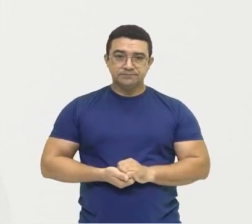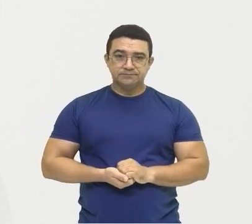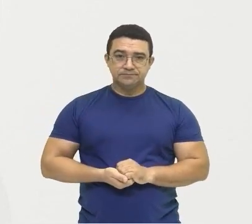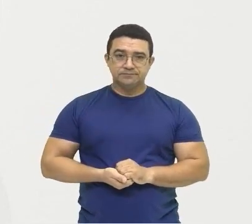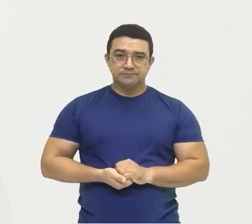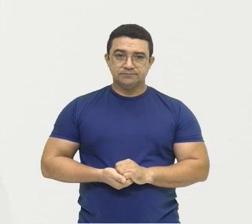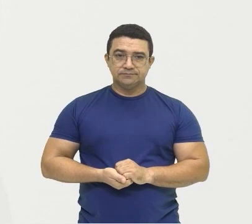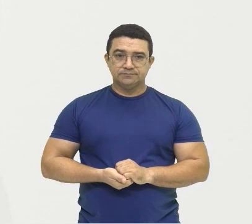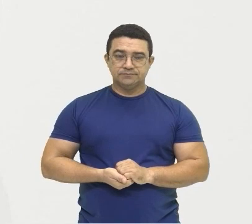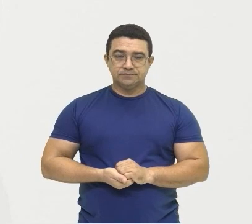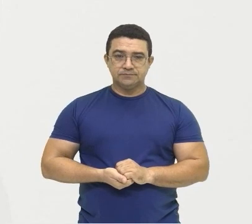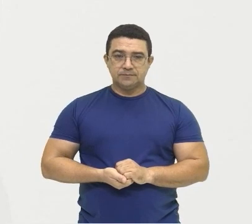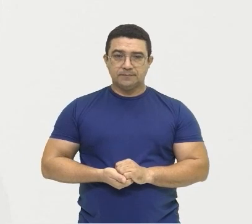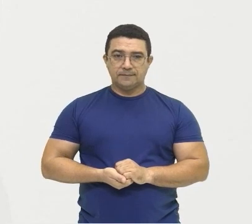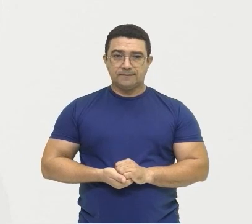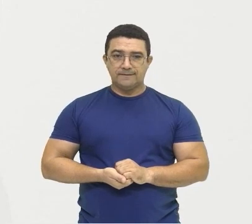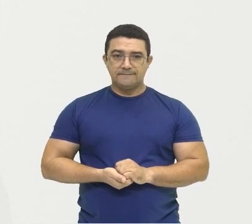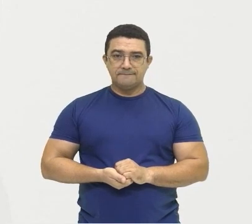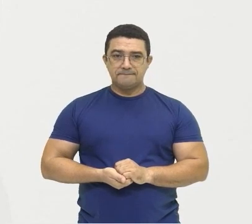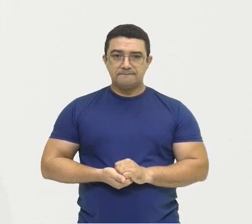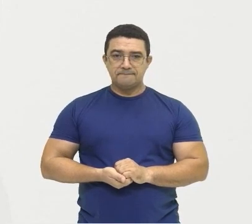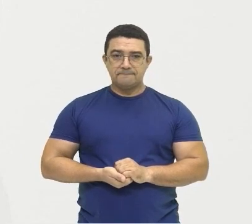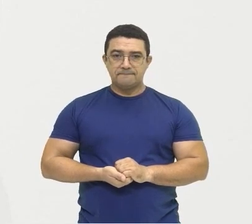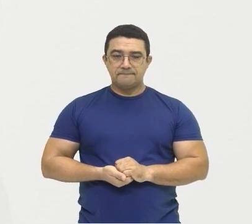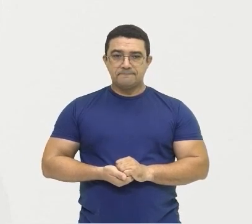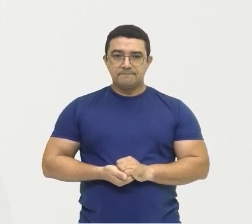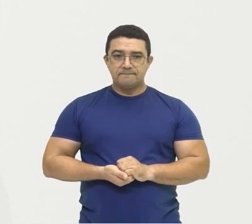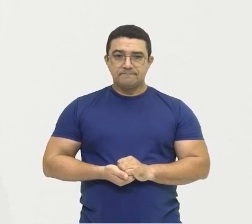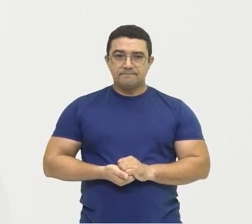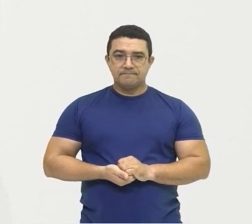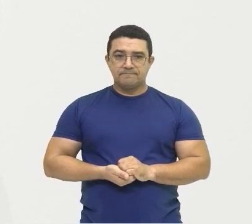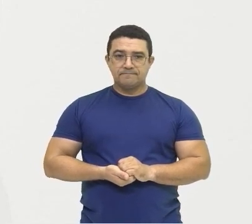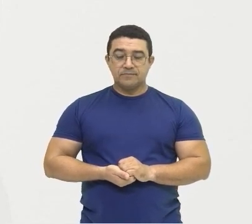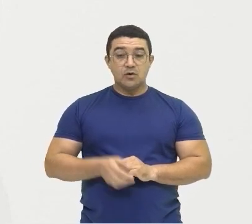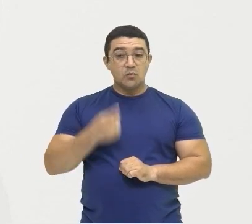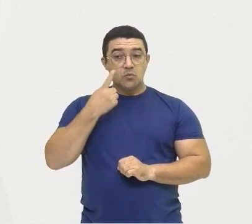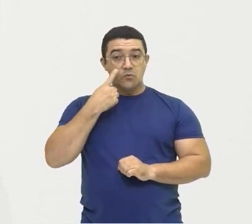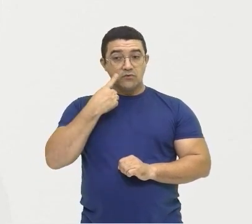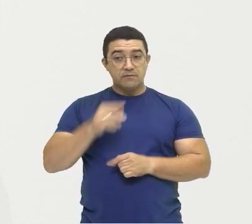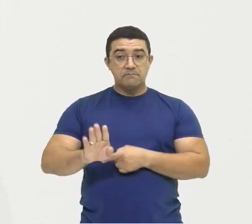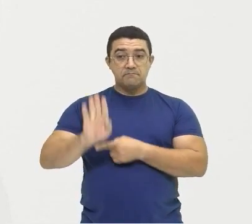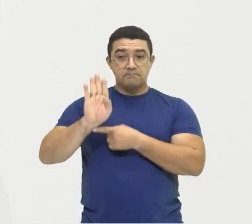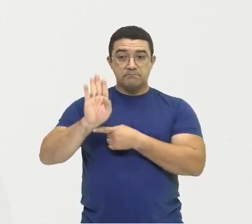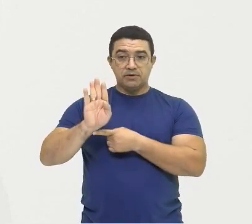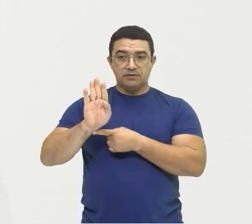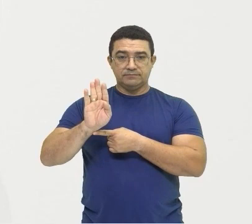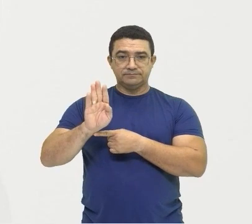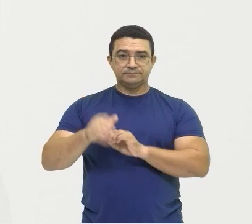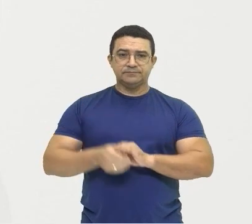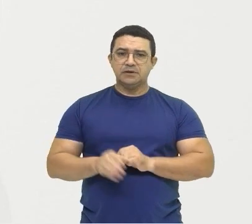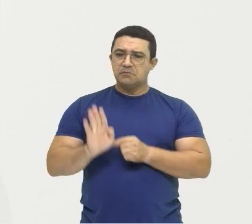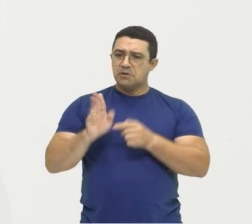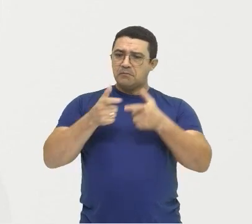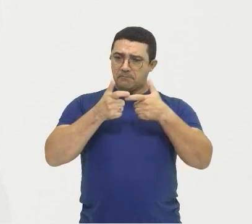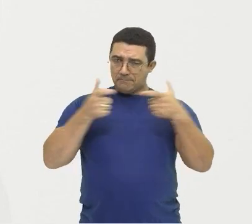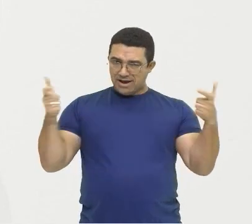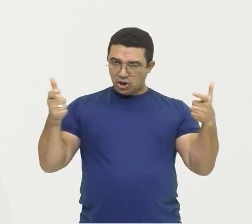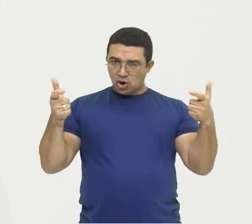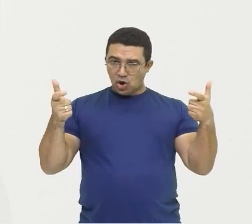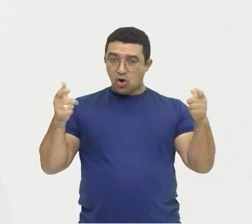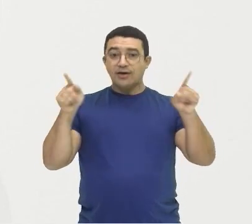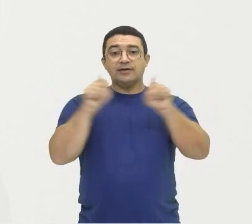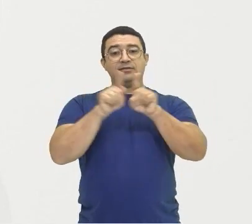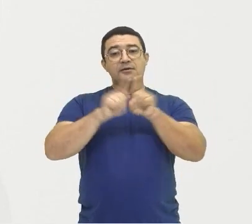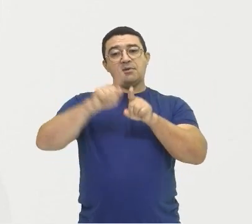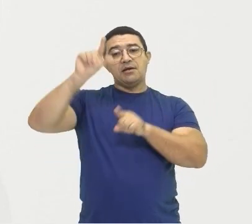ser a resposta do nosso exercício. Vamos para a letra B. Maior